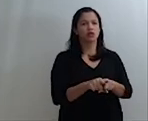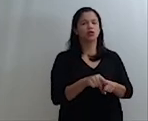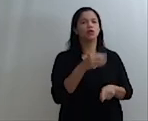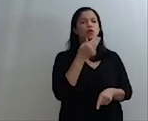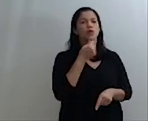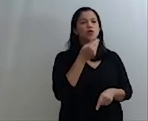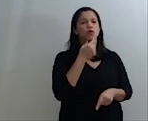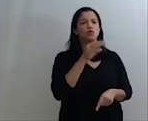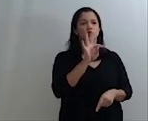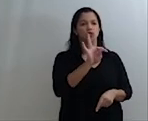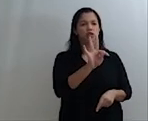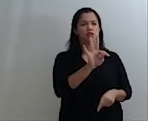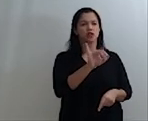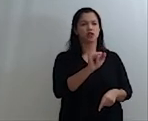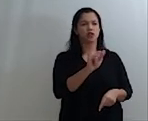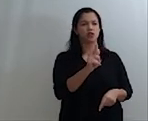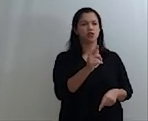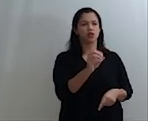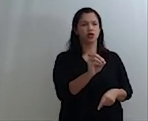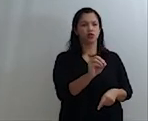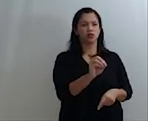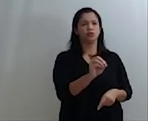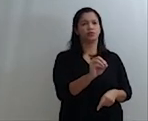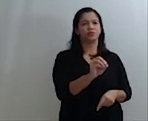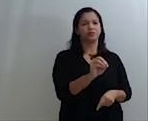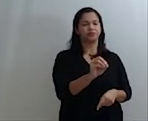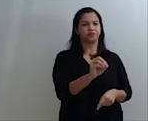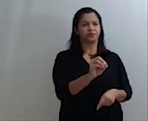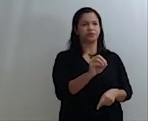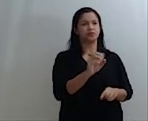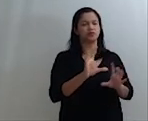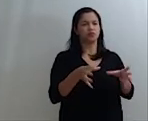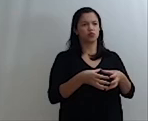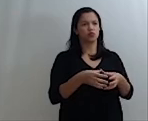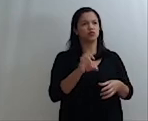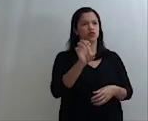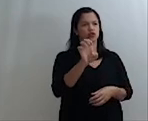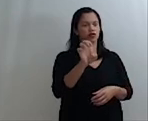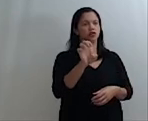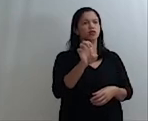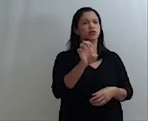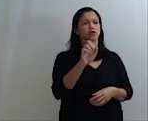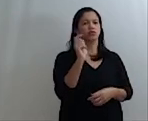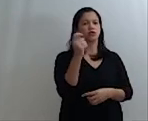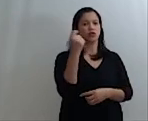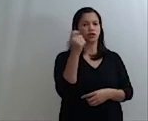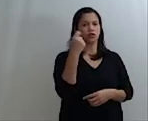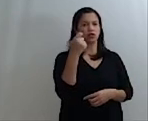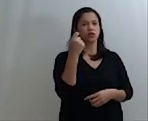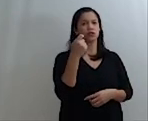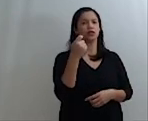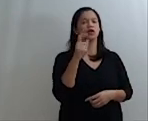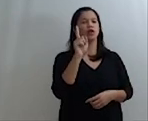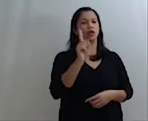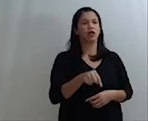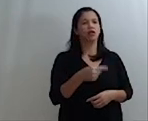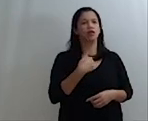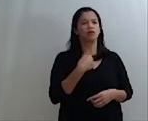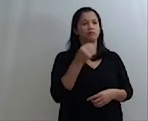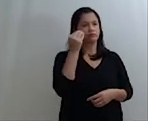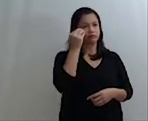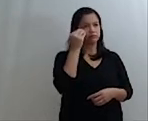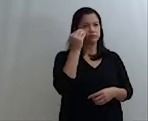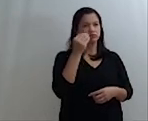a Defensoria Pública do Estado de Santa Catarina eu indagaria inicialmente se ambos dispensam a leitura de relatório se